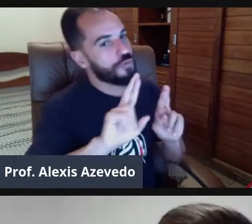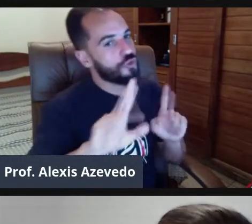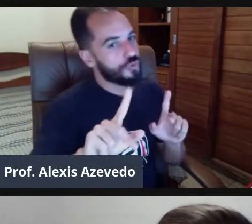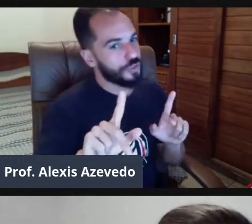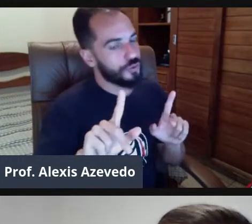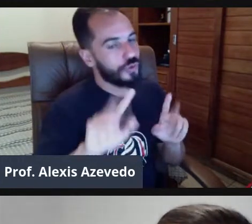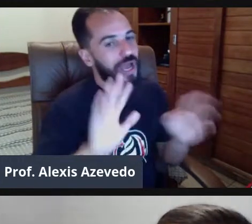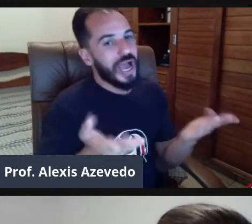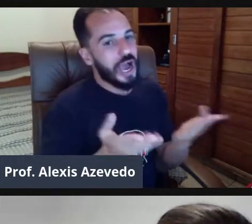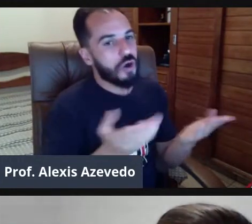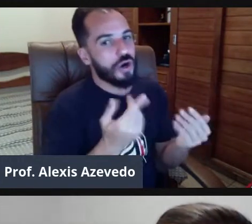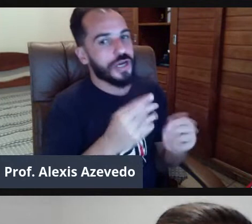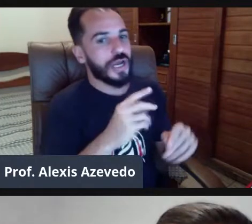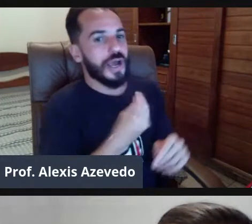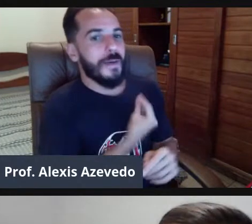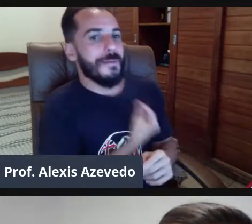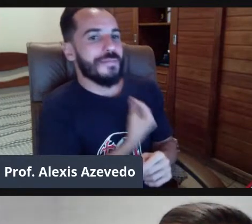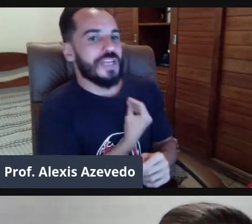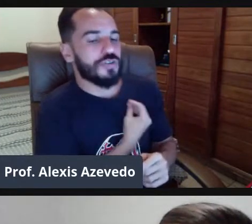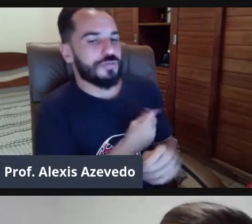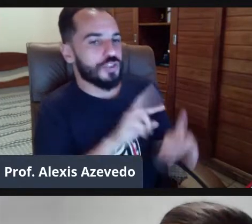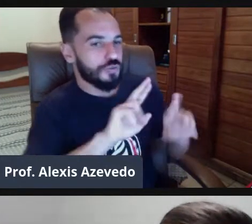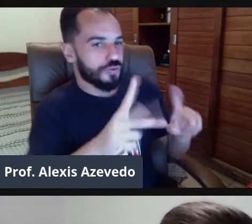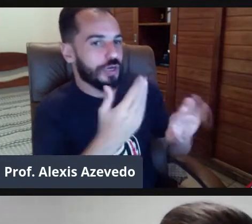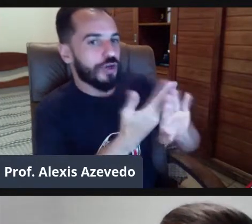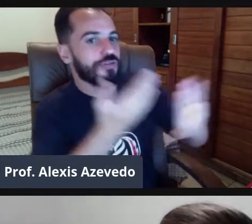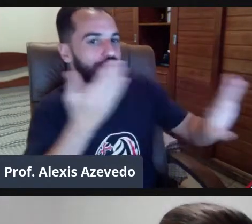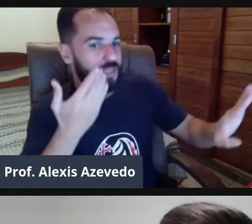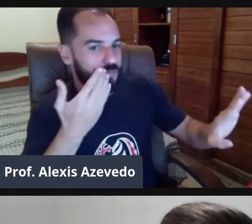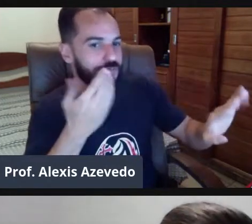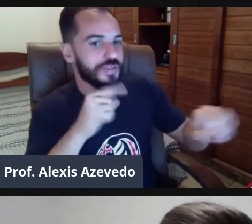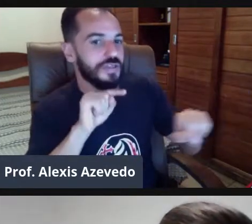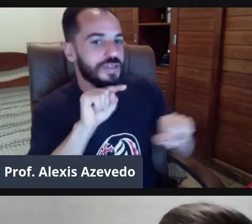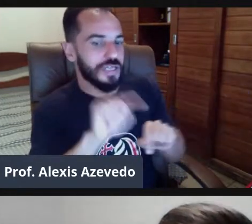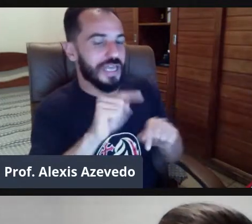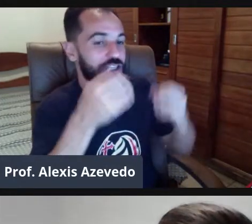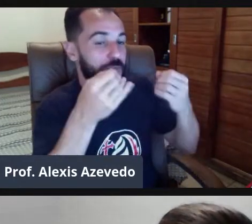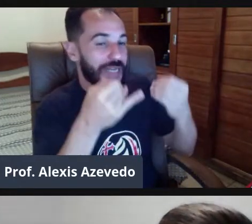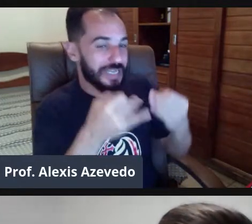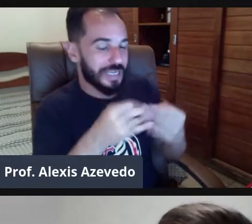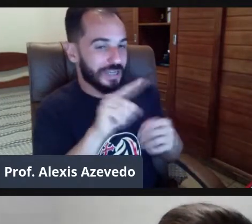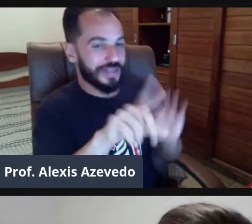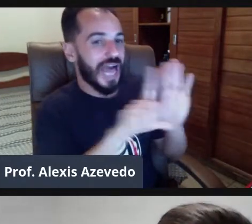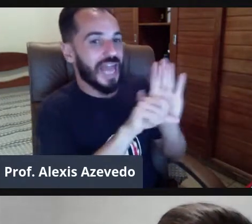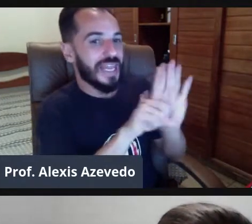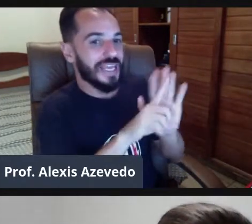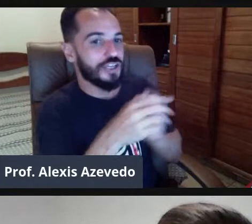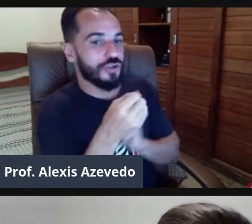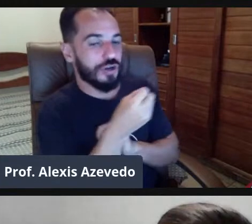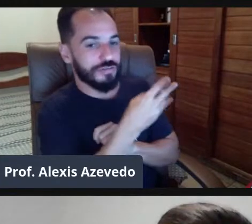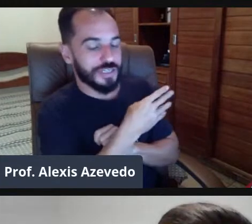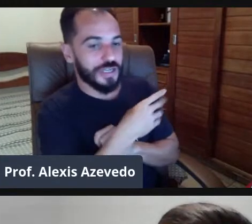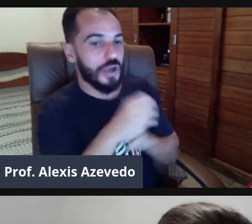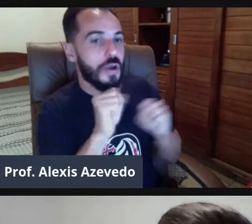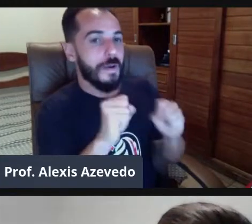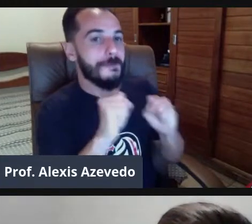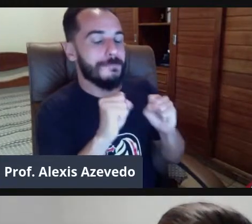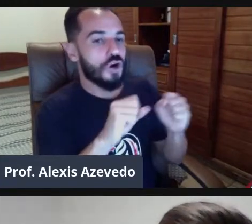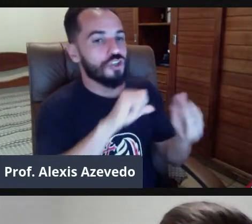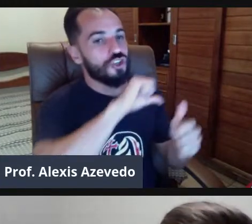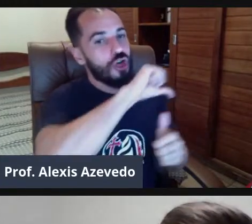4 dessa resolução do Conselho Estadual de Educação, ele explica a aplicação da substituição de